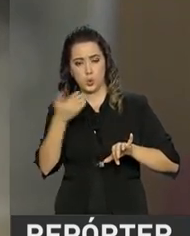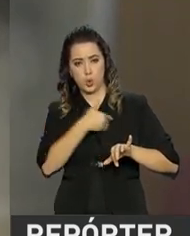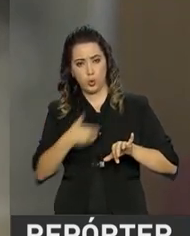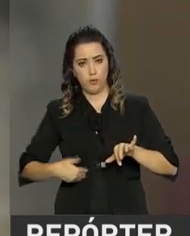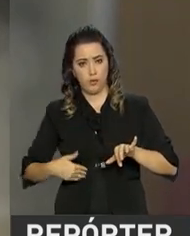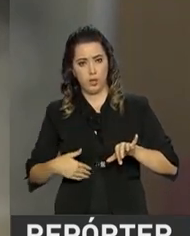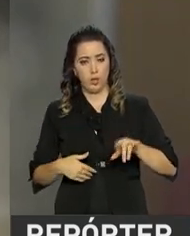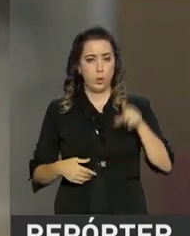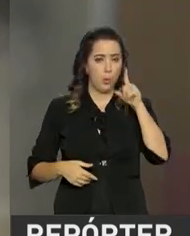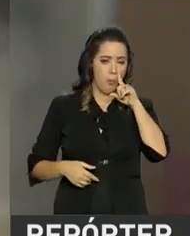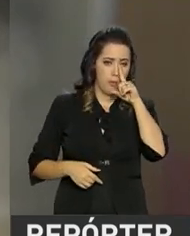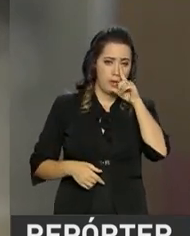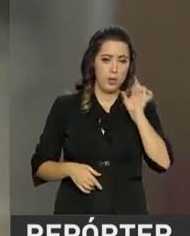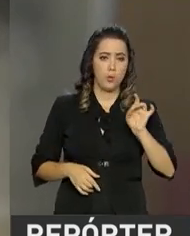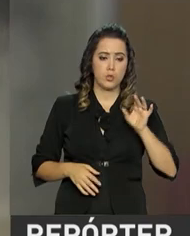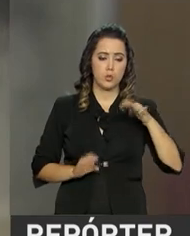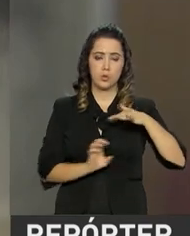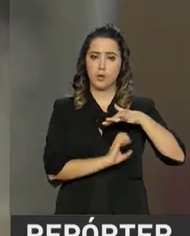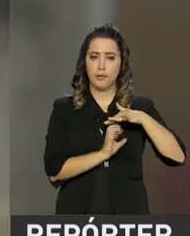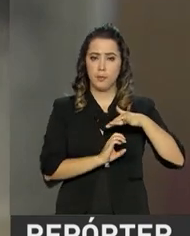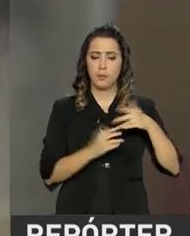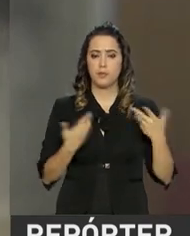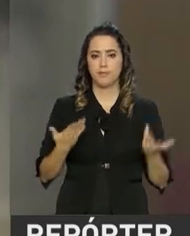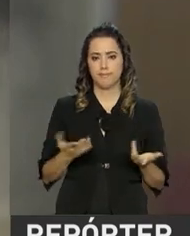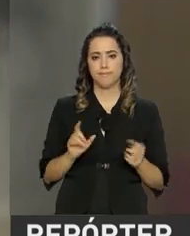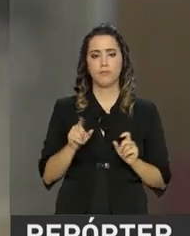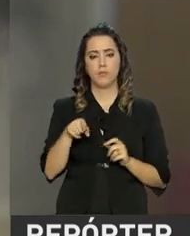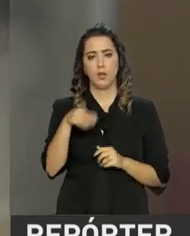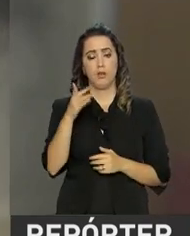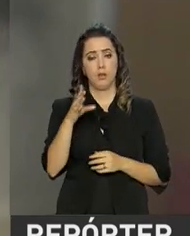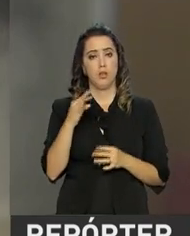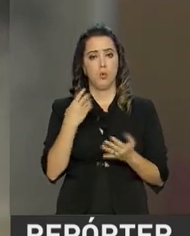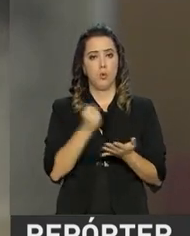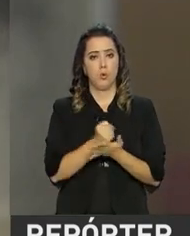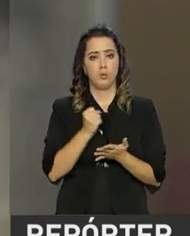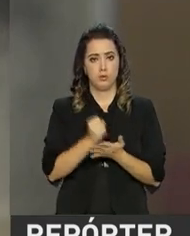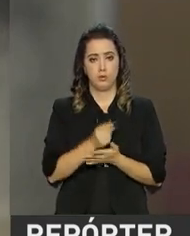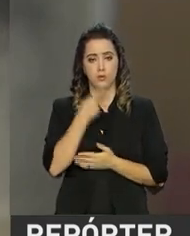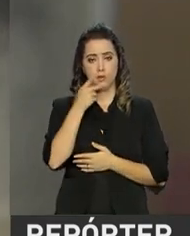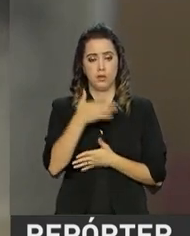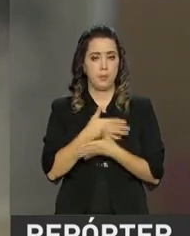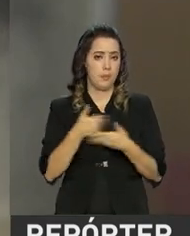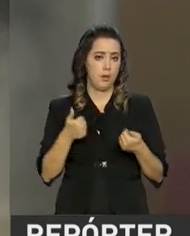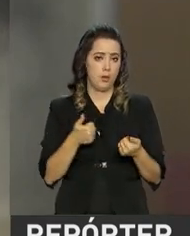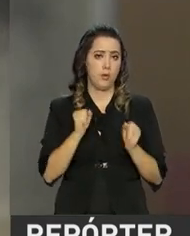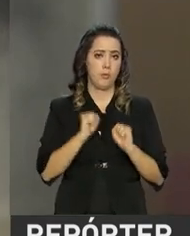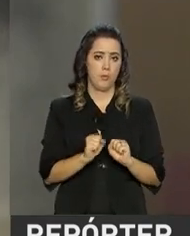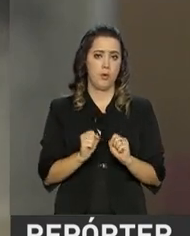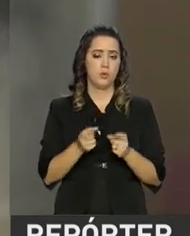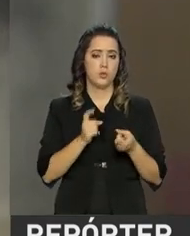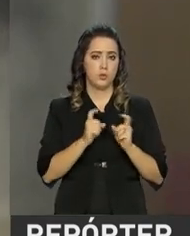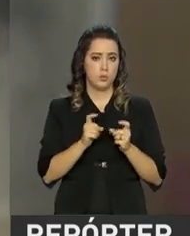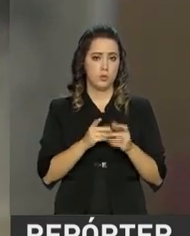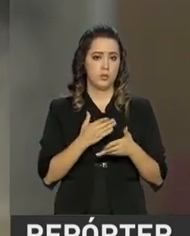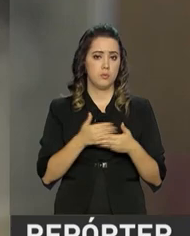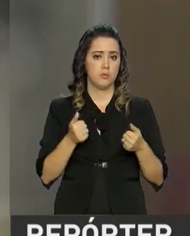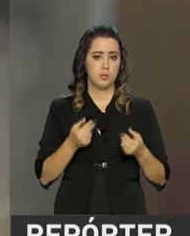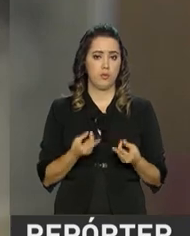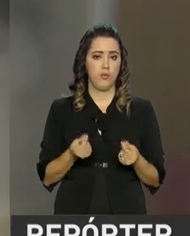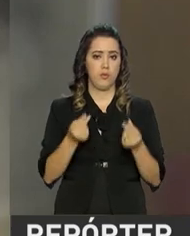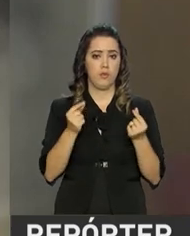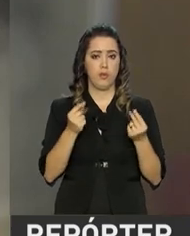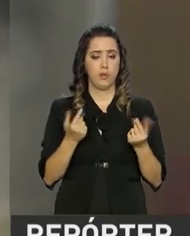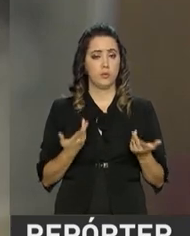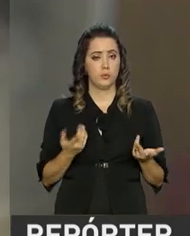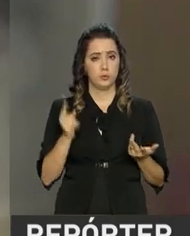teoria de contratos fala que quem deve ficar é aquela parte que pode administrar aquele risco com menor custo para o processo regulatório.